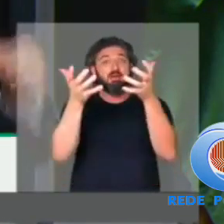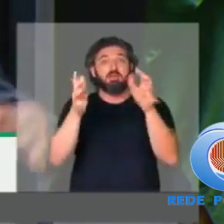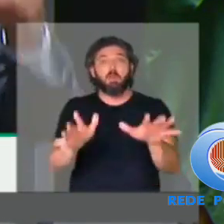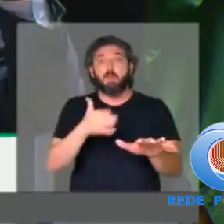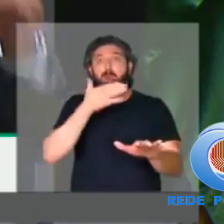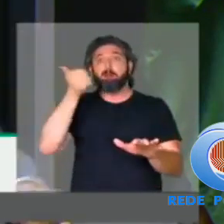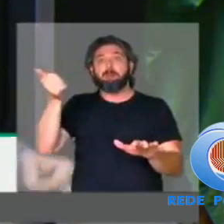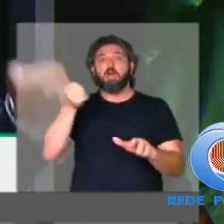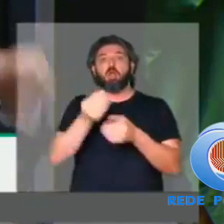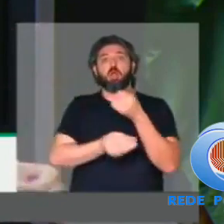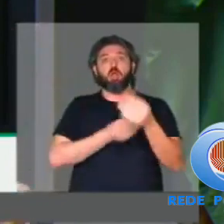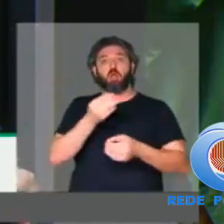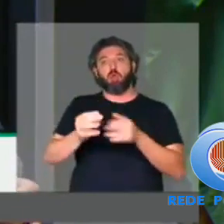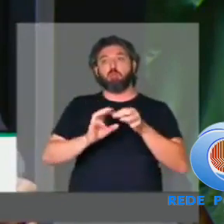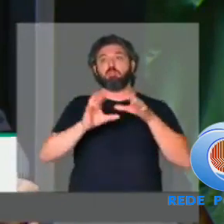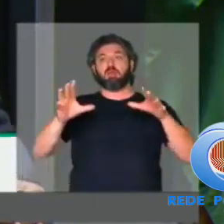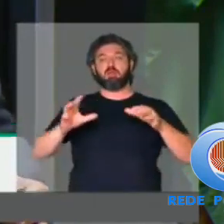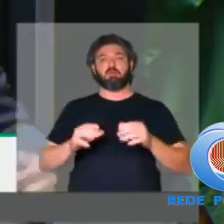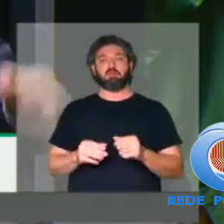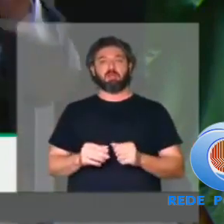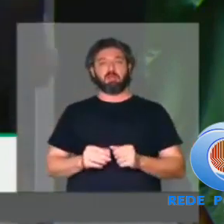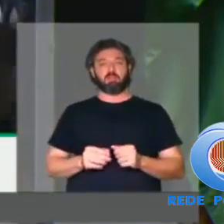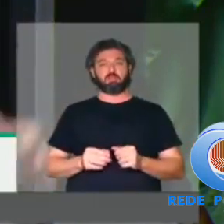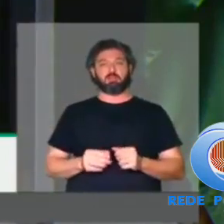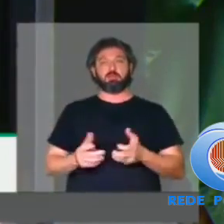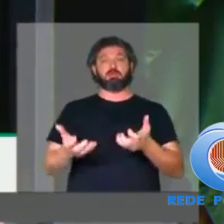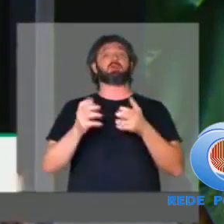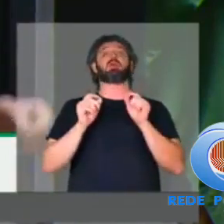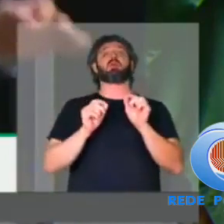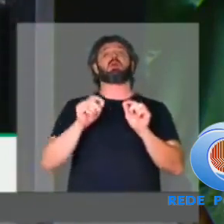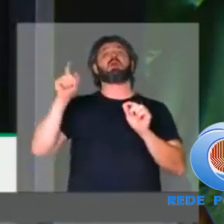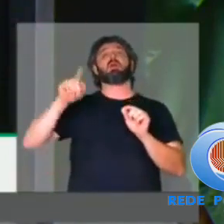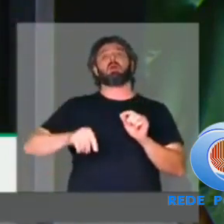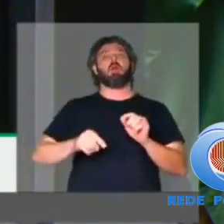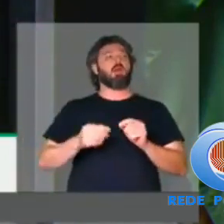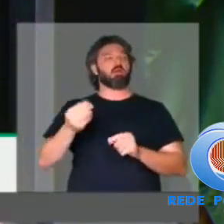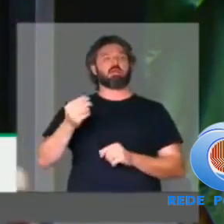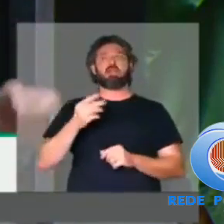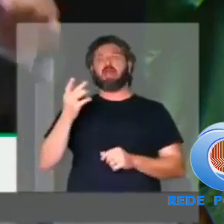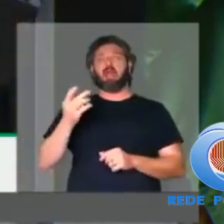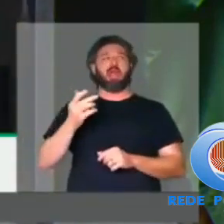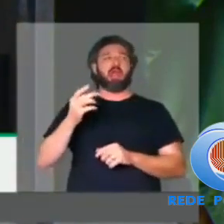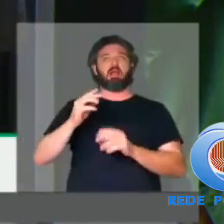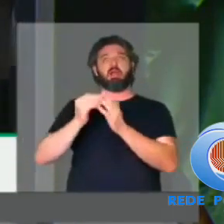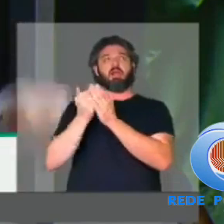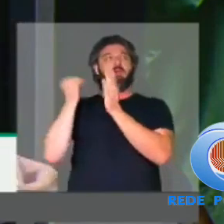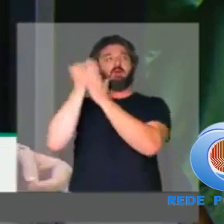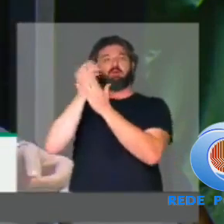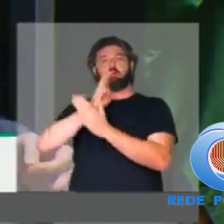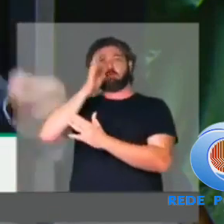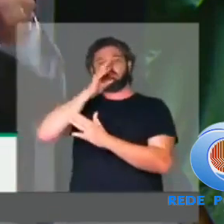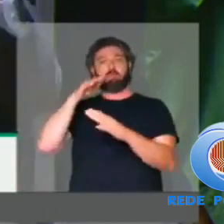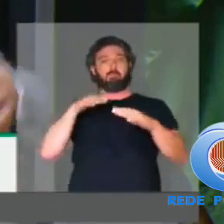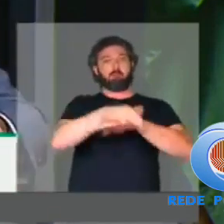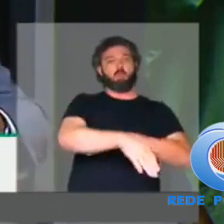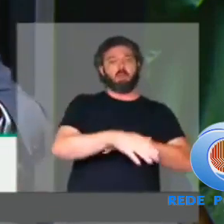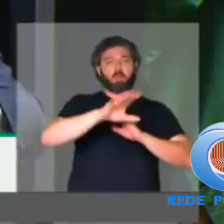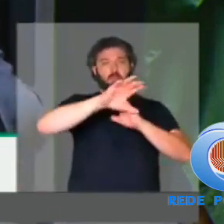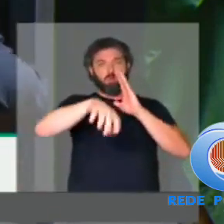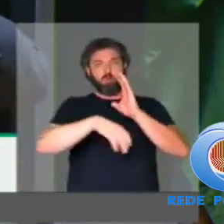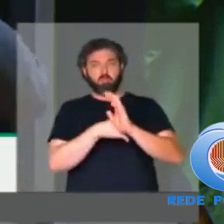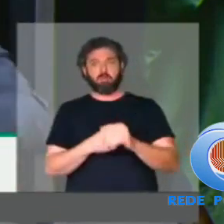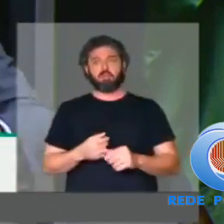não se quer melhorar as condições de livre iniciativa. O que se quer é arrumar desculpas para atropelar o meio ambiente,